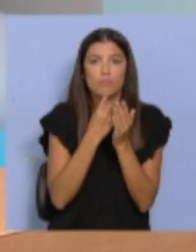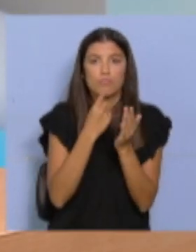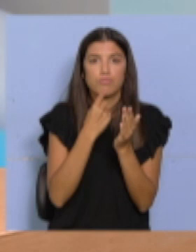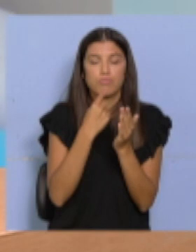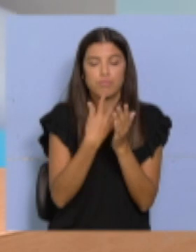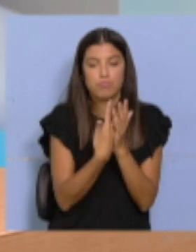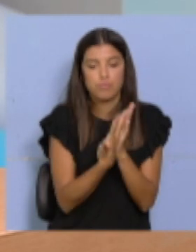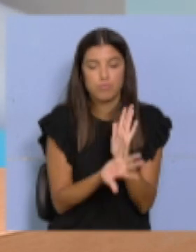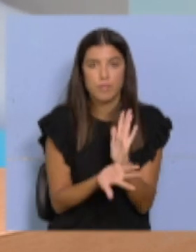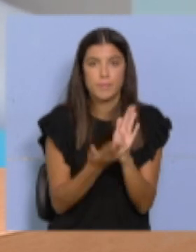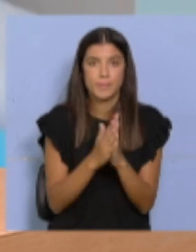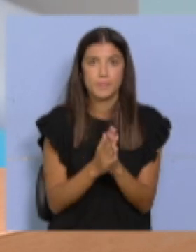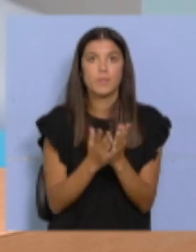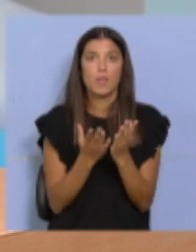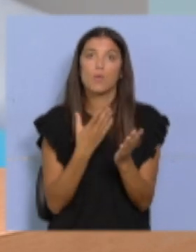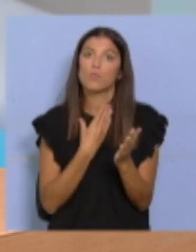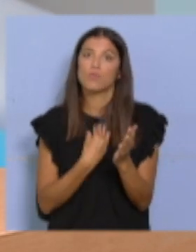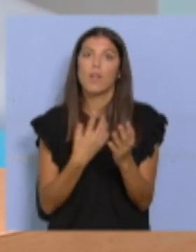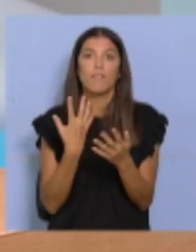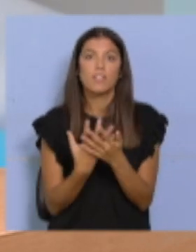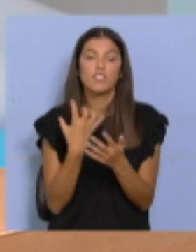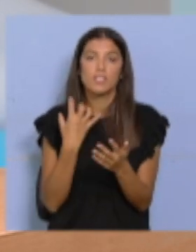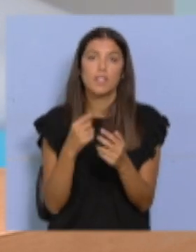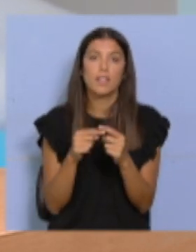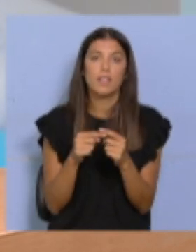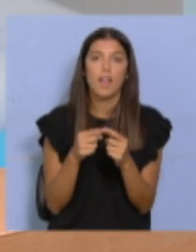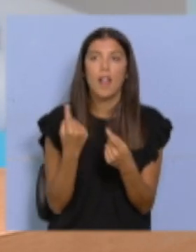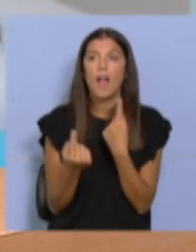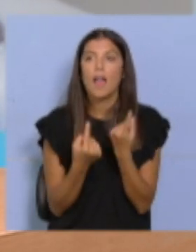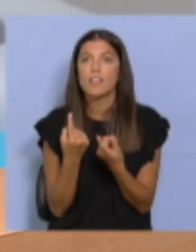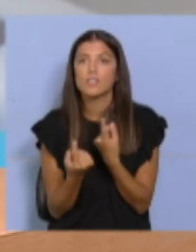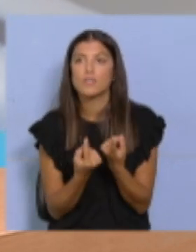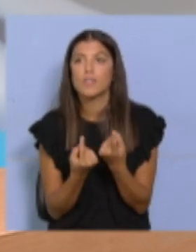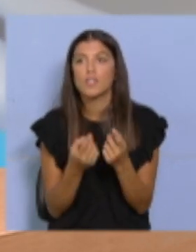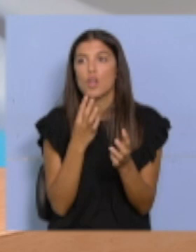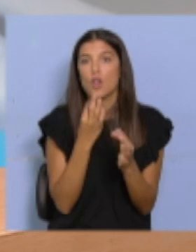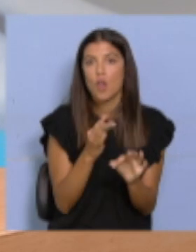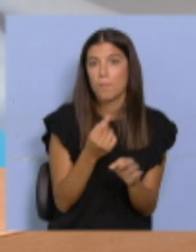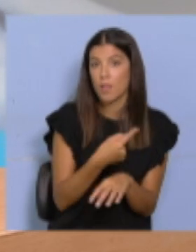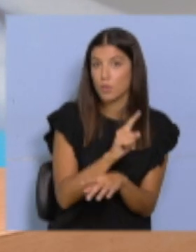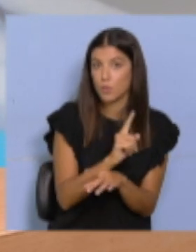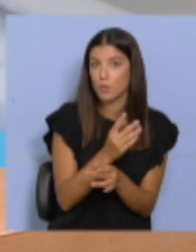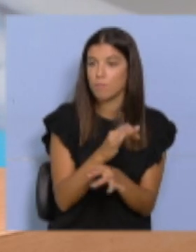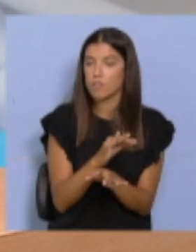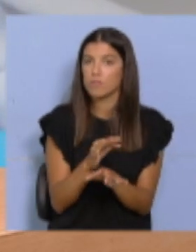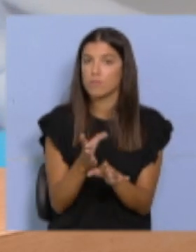destacaria algo que às vezes não nos é muito normal, mas que acho que era importante